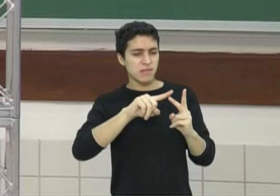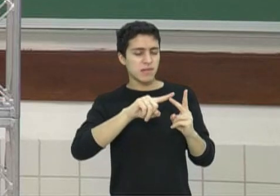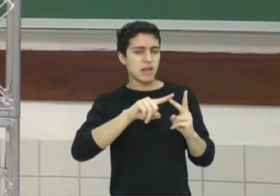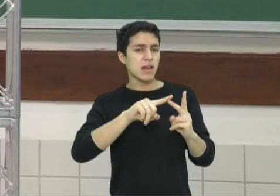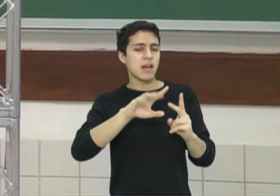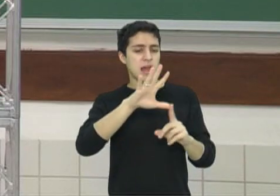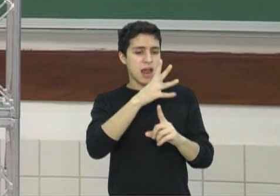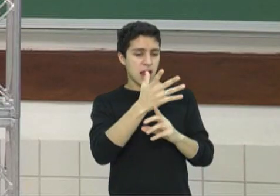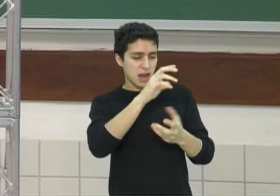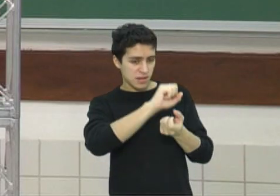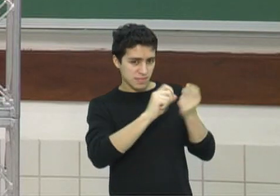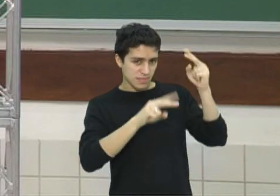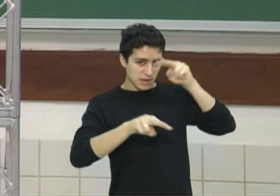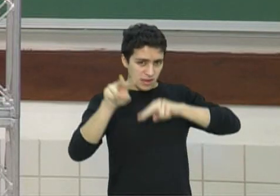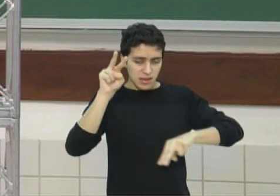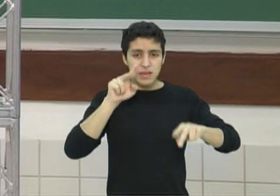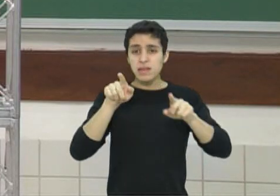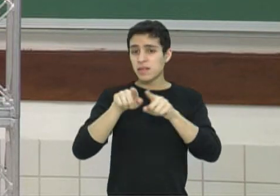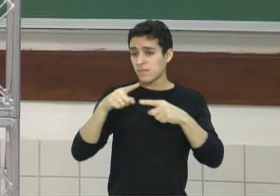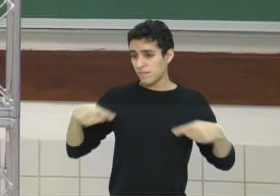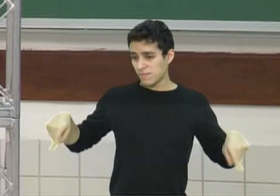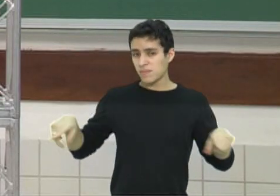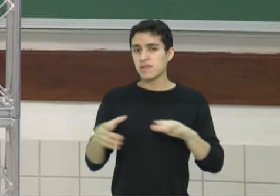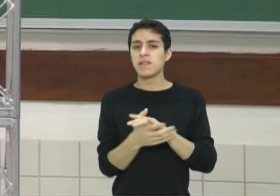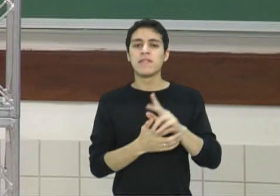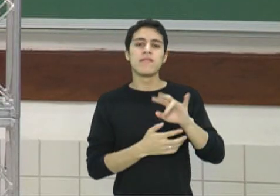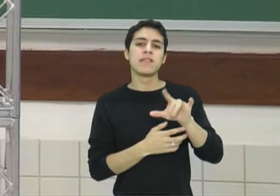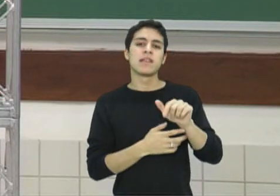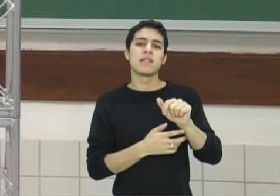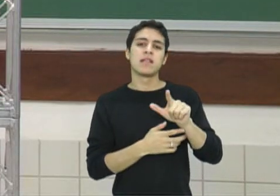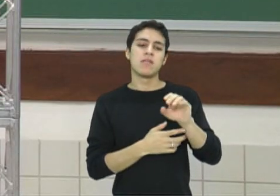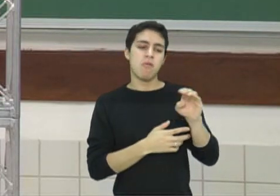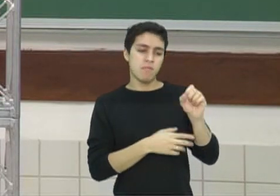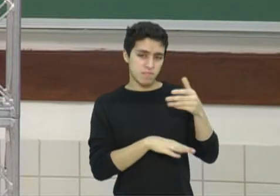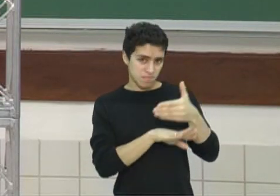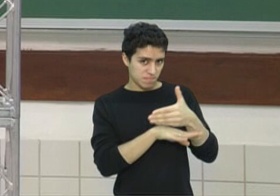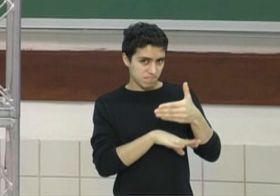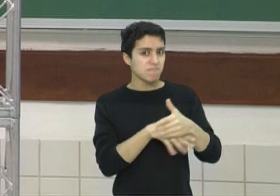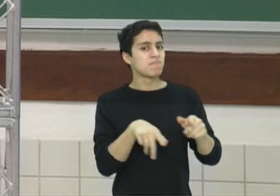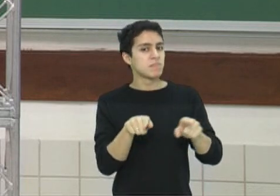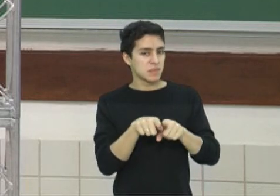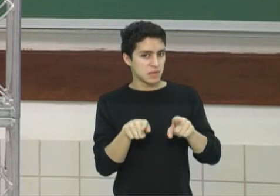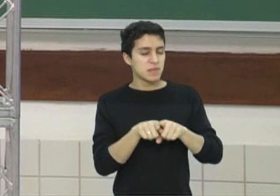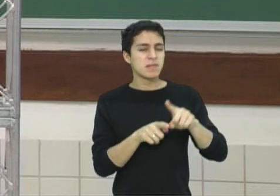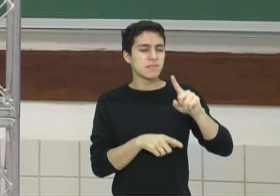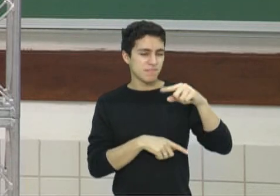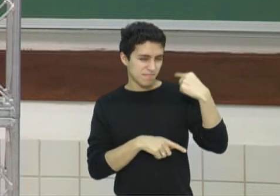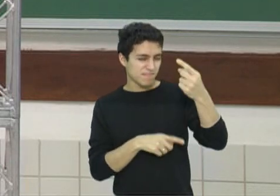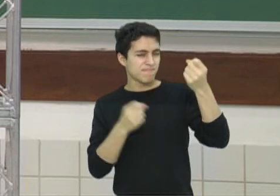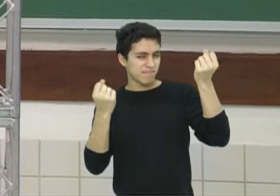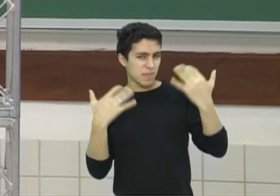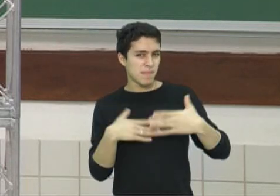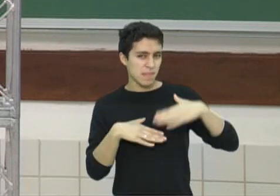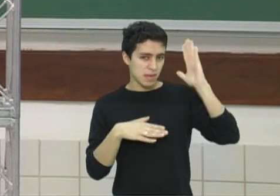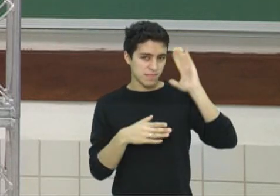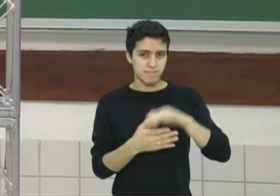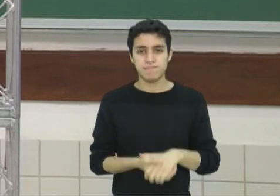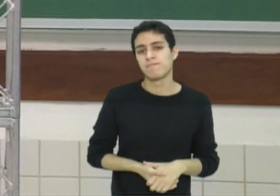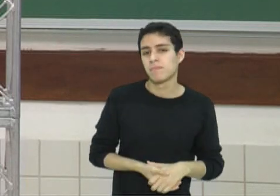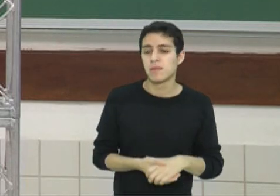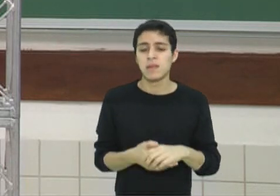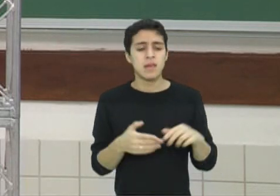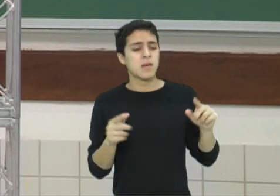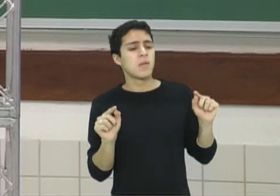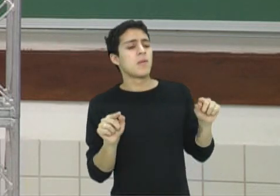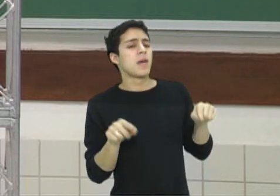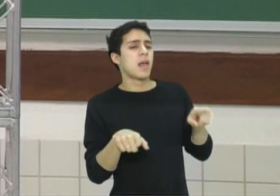e teve música. Inclusive, o Heitor Villa-Lobos participou dessa Semana de Arte Moderna. Uma outra oportunidade a gente vai falar. Mas o que acontece? Como